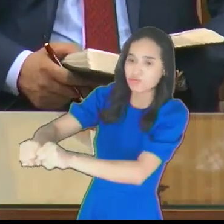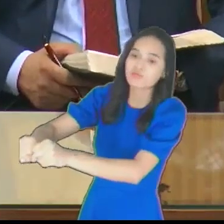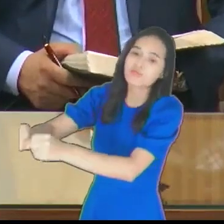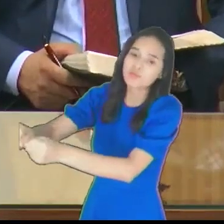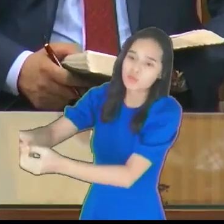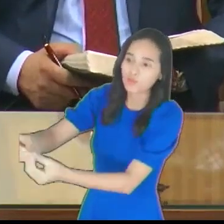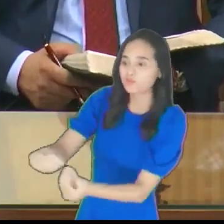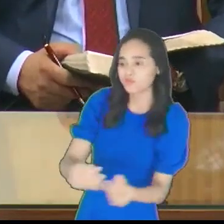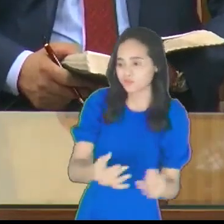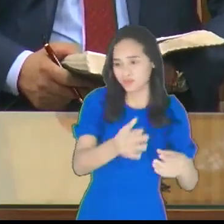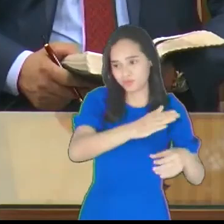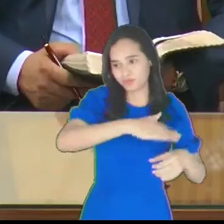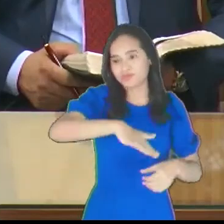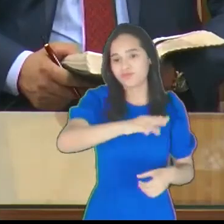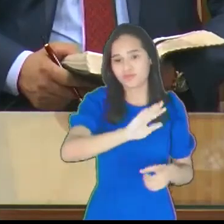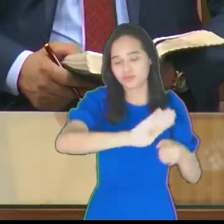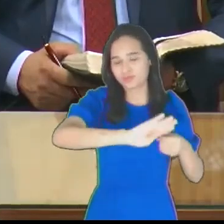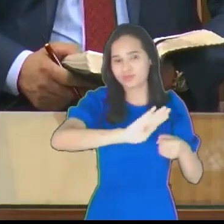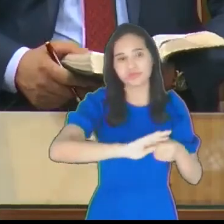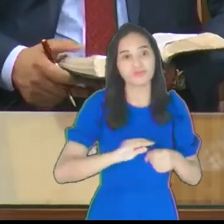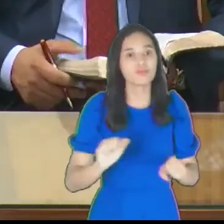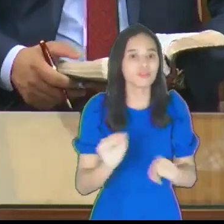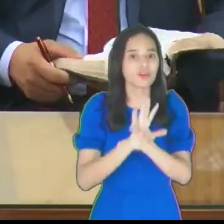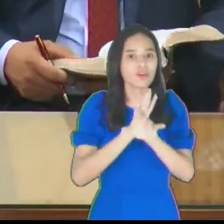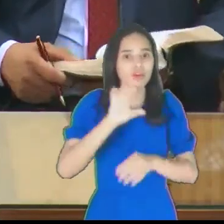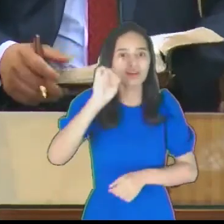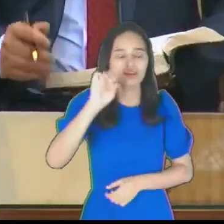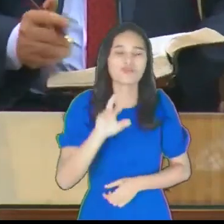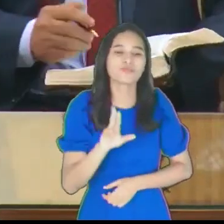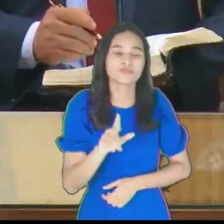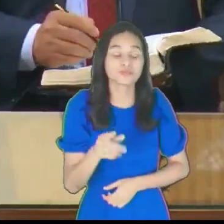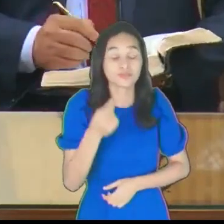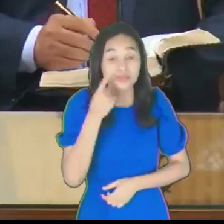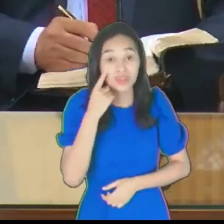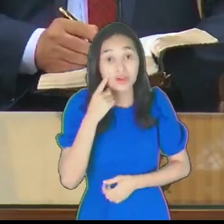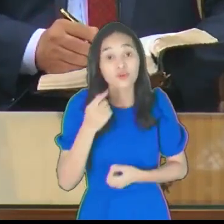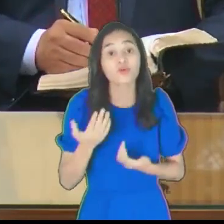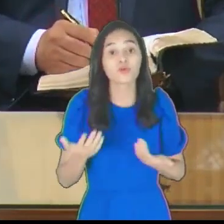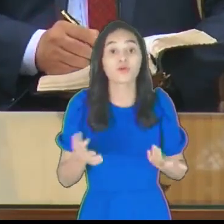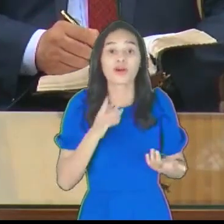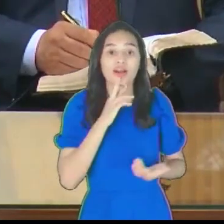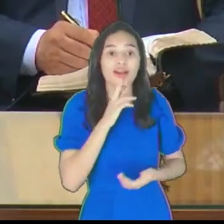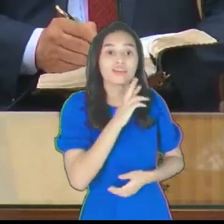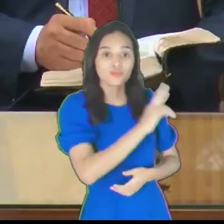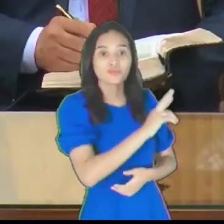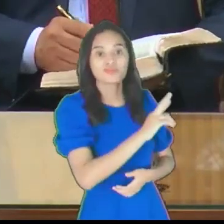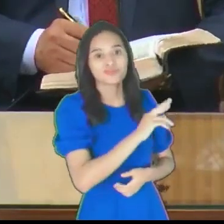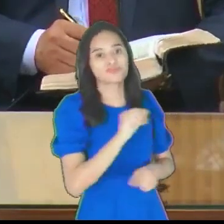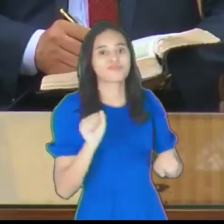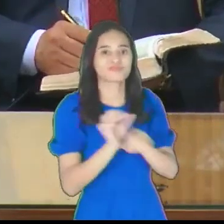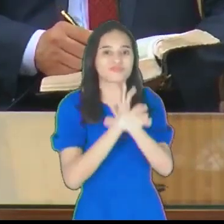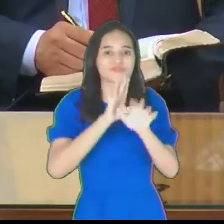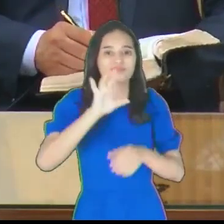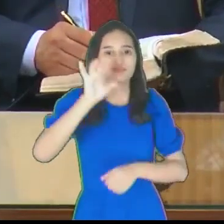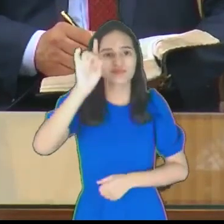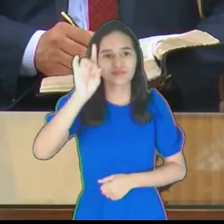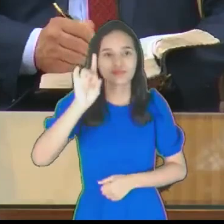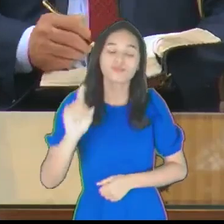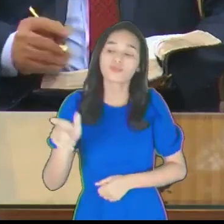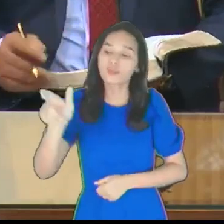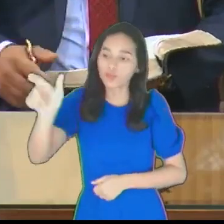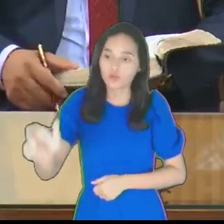Babilônia. Glória a Deus, irmãos. Vamos ver qual foi a resposta glória a Deus, do